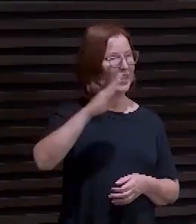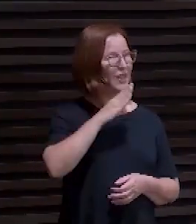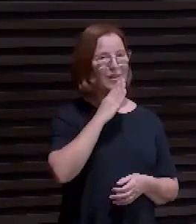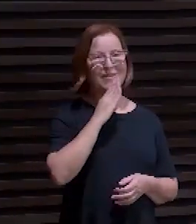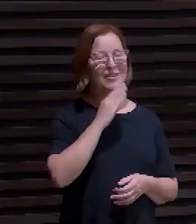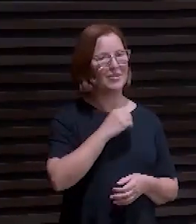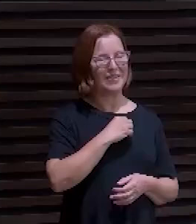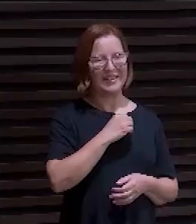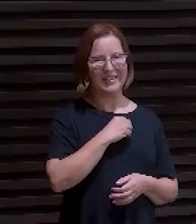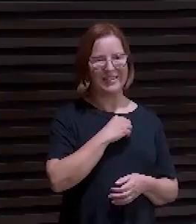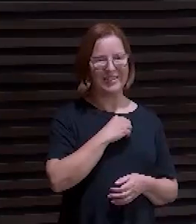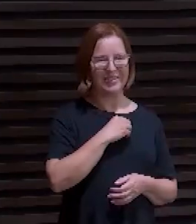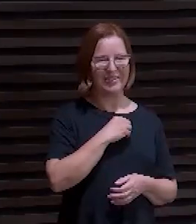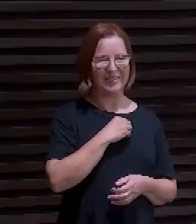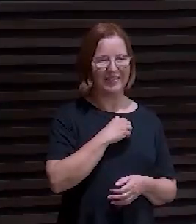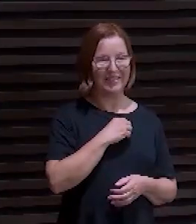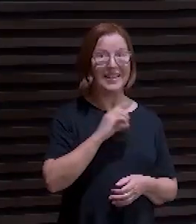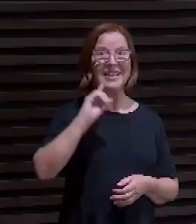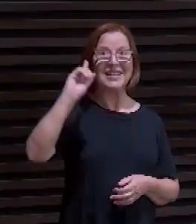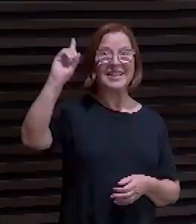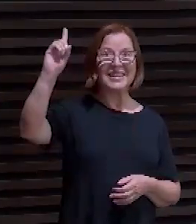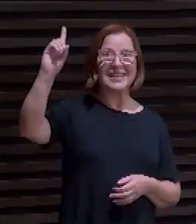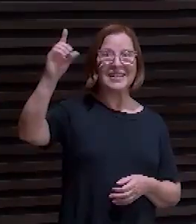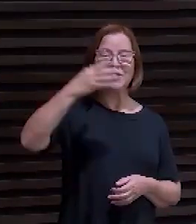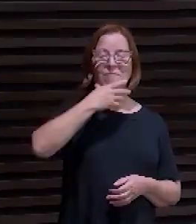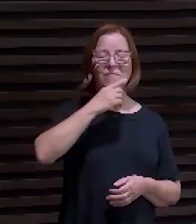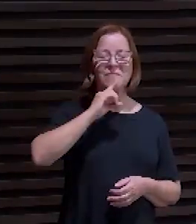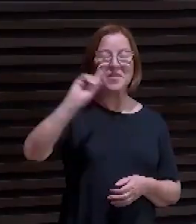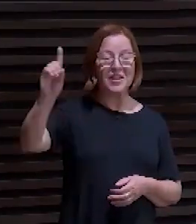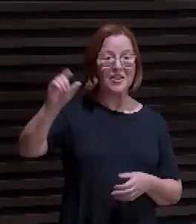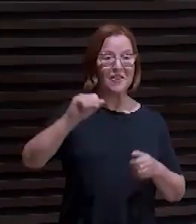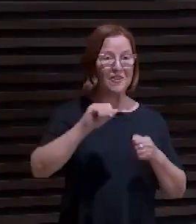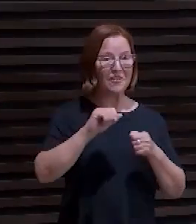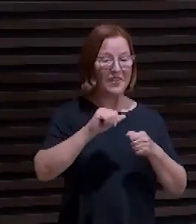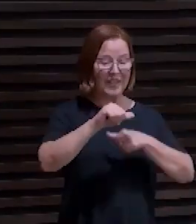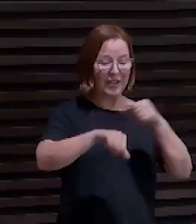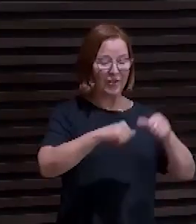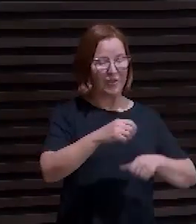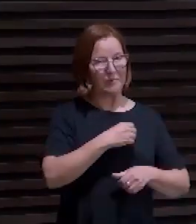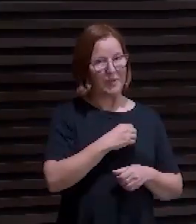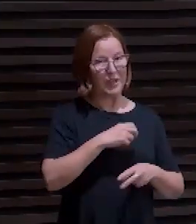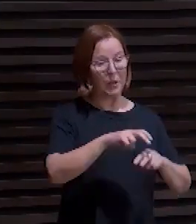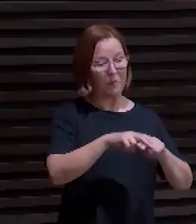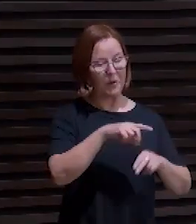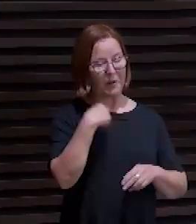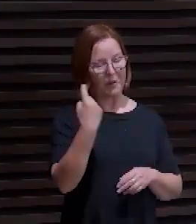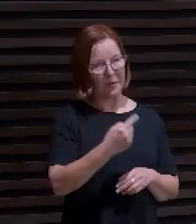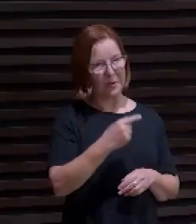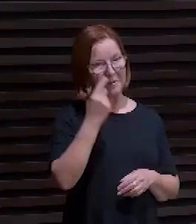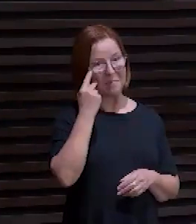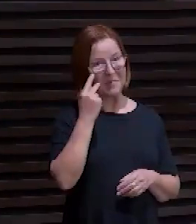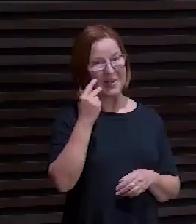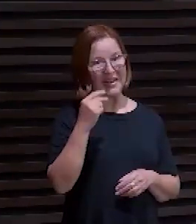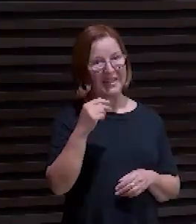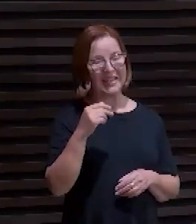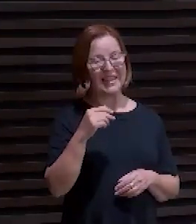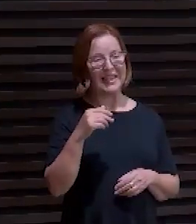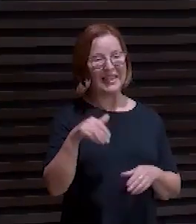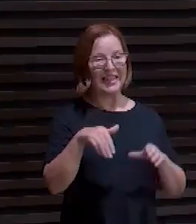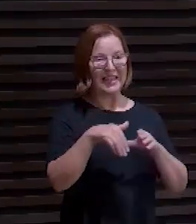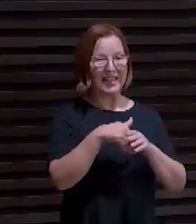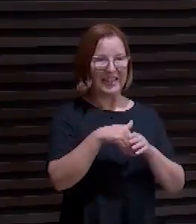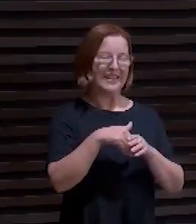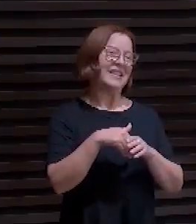pecado, Deus Pai o fez pecado por nós, para que nele fôssemos